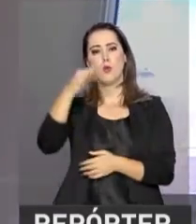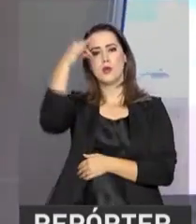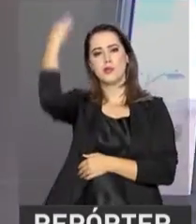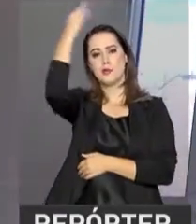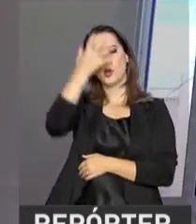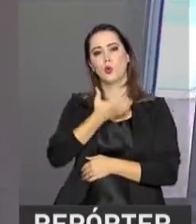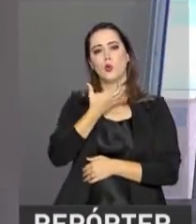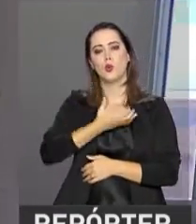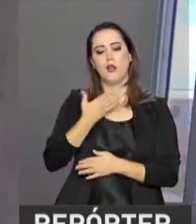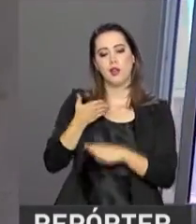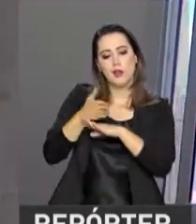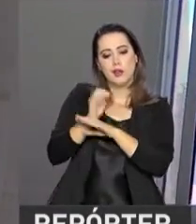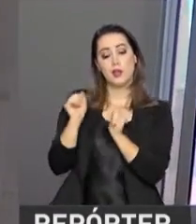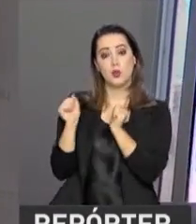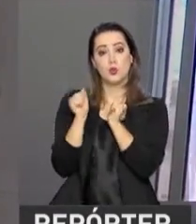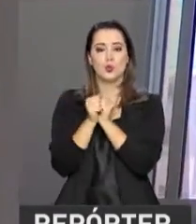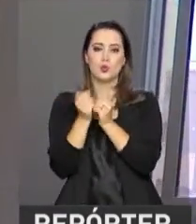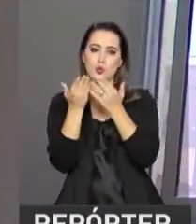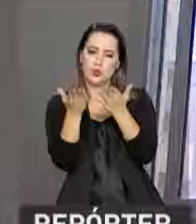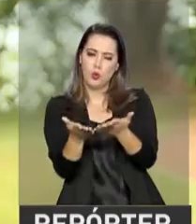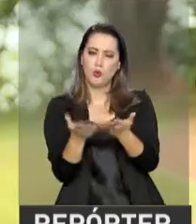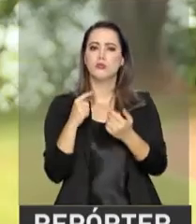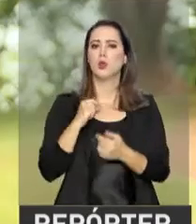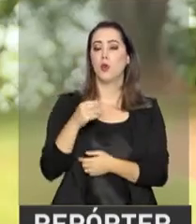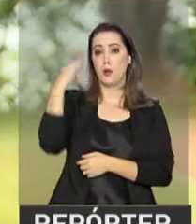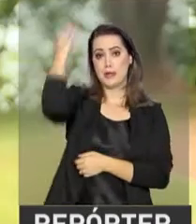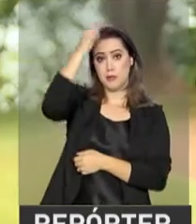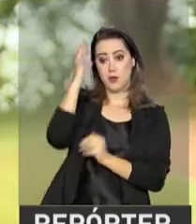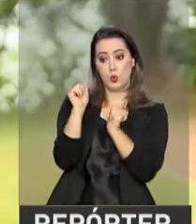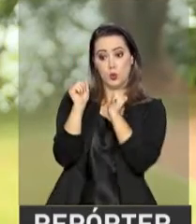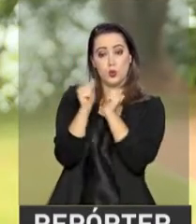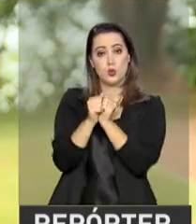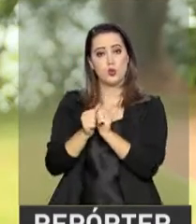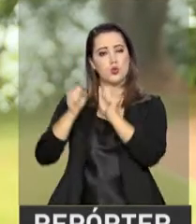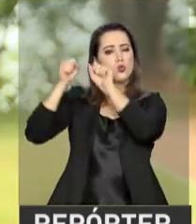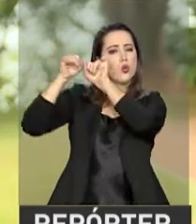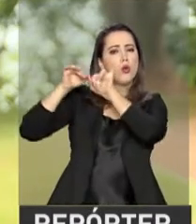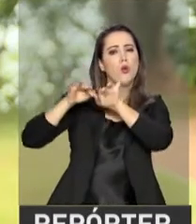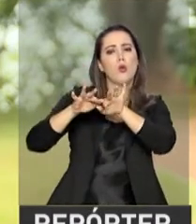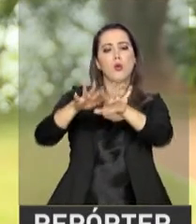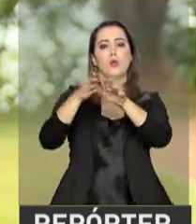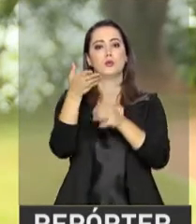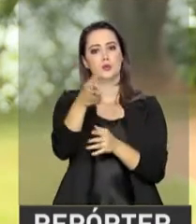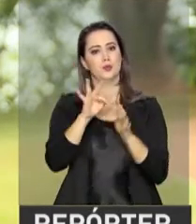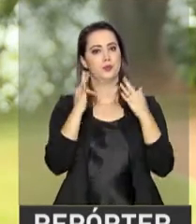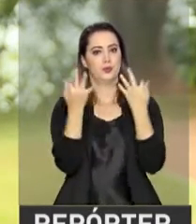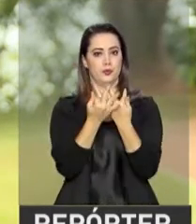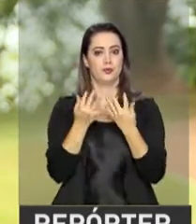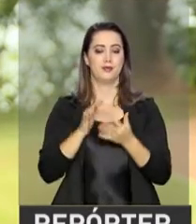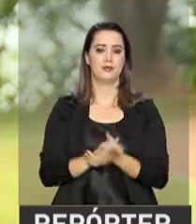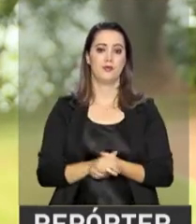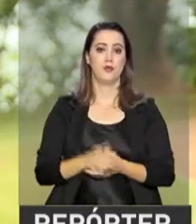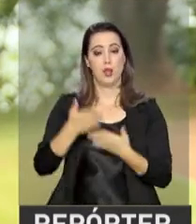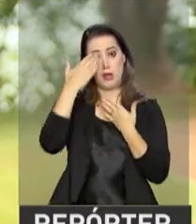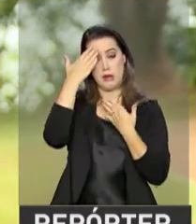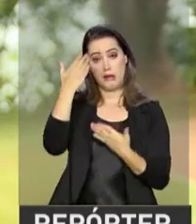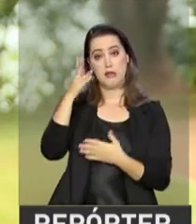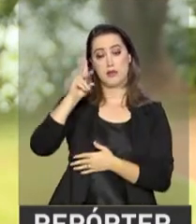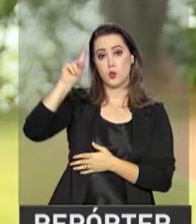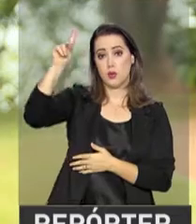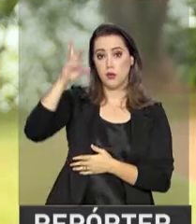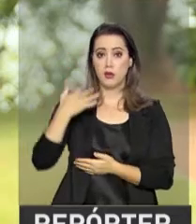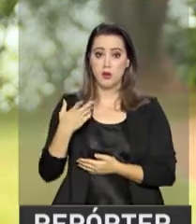de natal entrar com você deixe que ele permaneça iluminando a sua família agradeço a deus